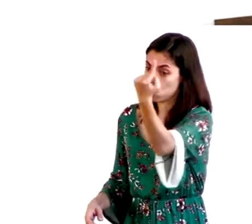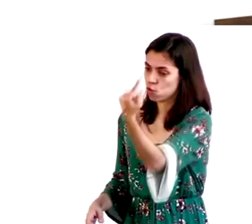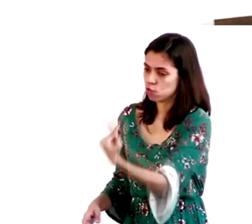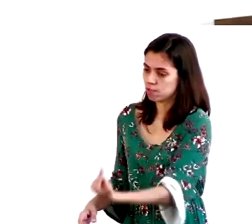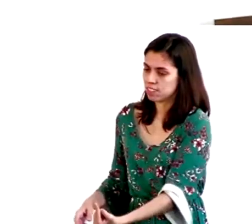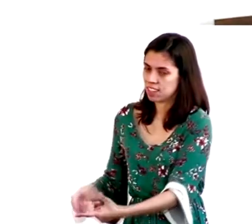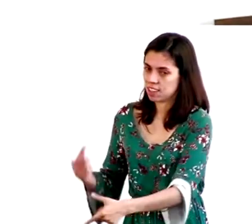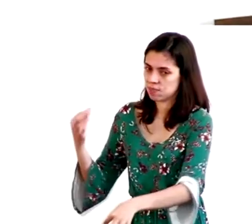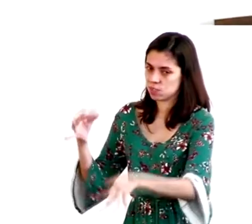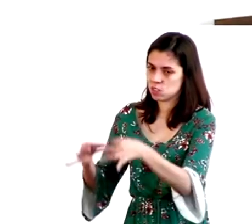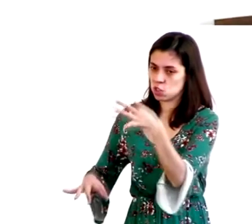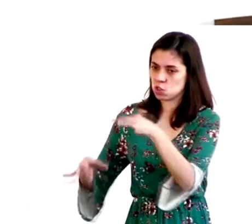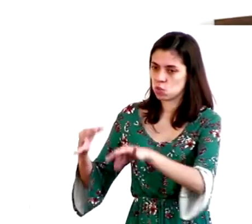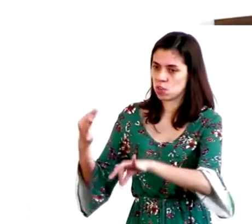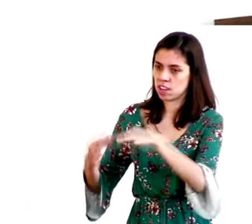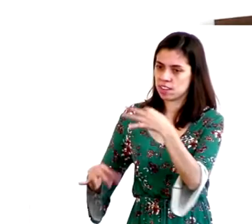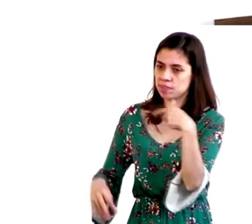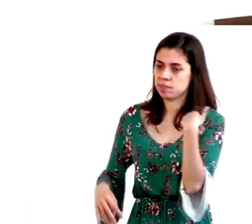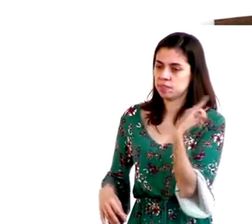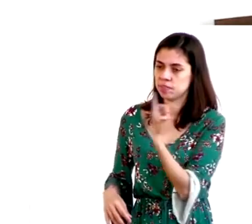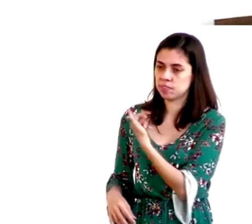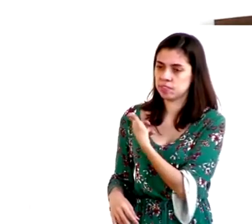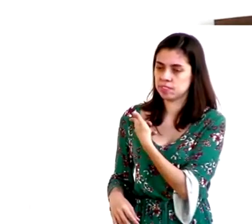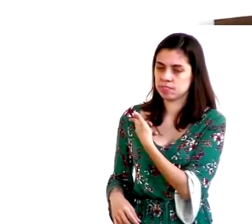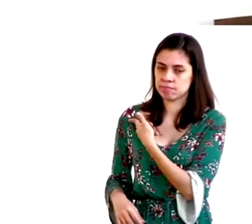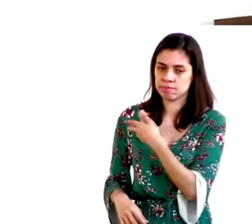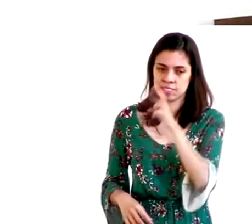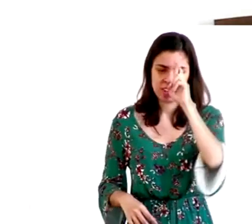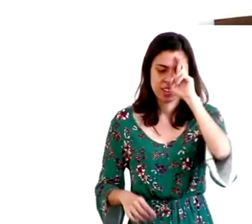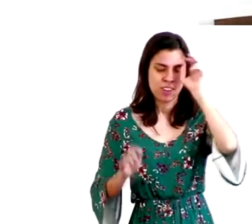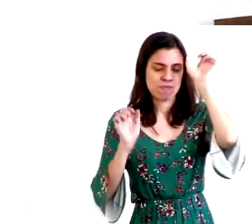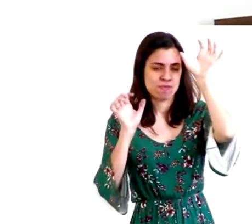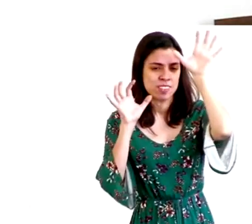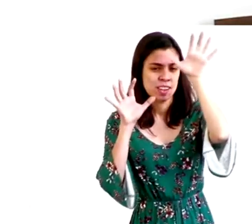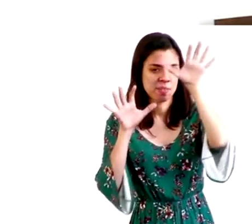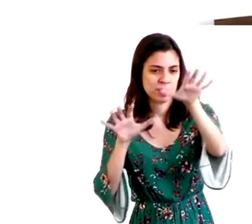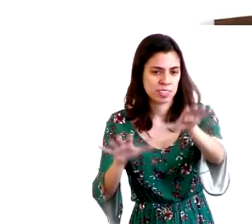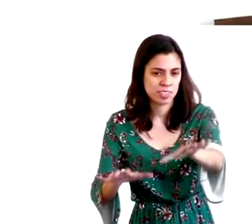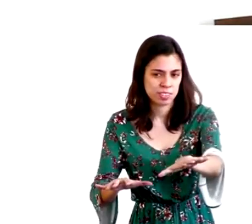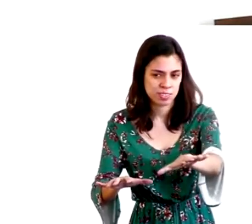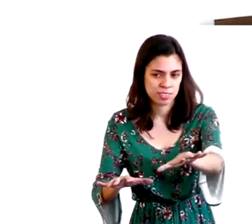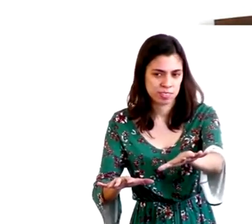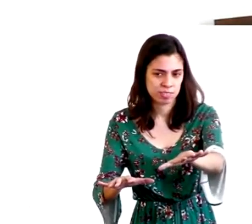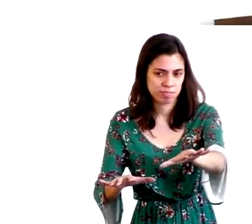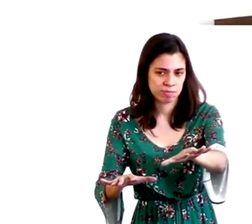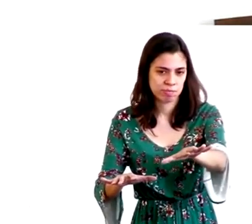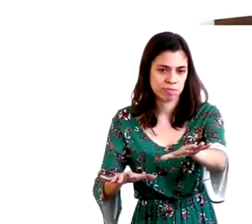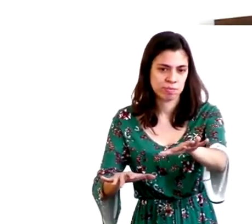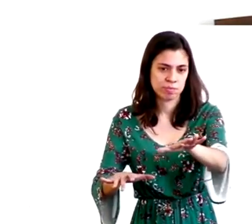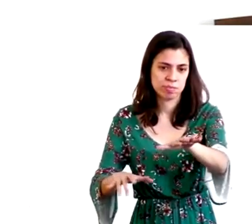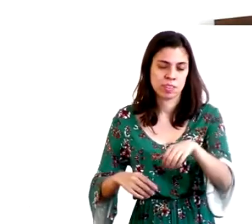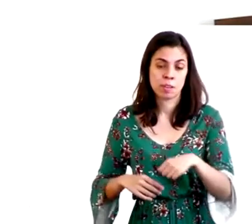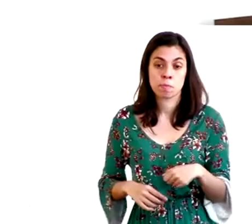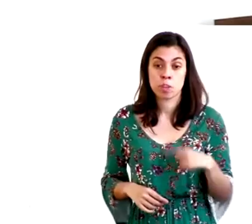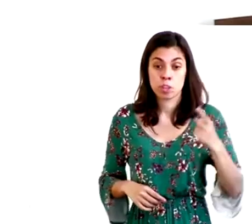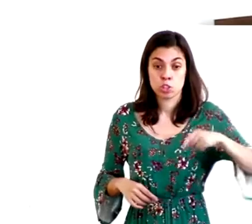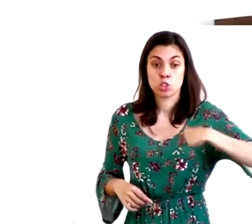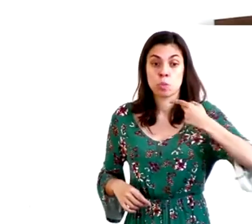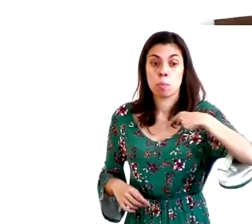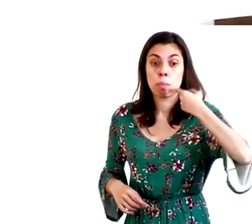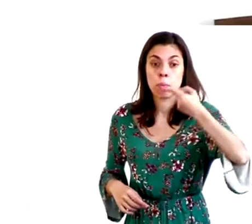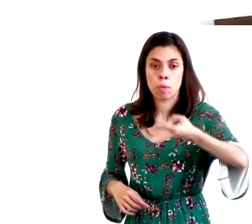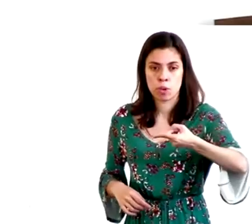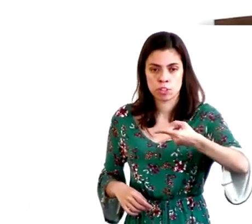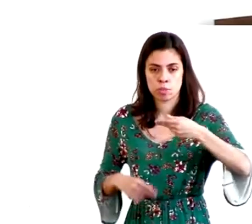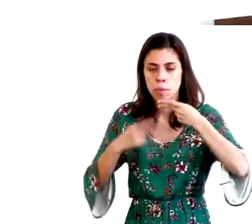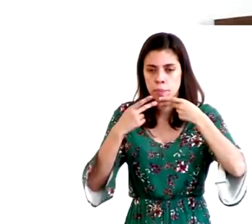julgar a todos nós. Que o Senhor nos abençoe ao longo do estudo do Sermão do Monte.